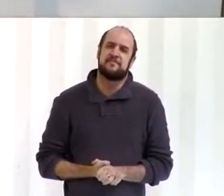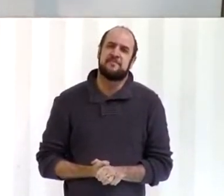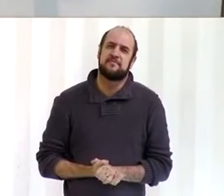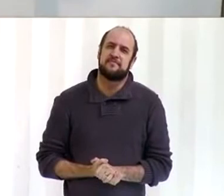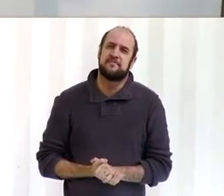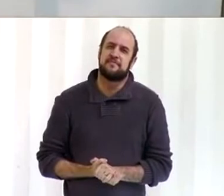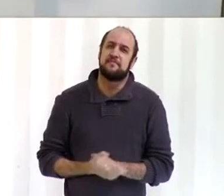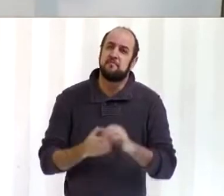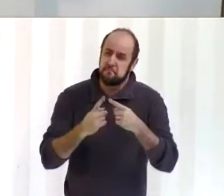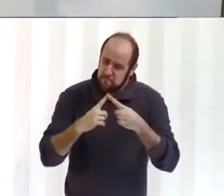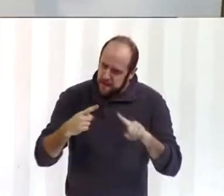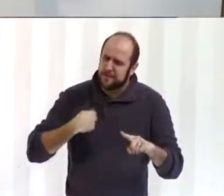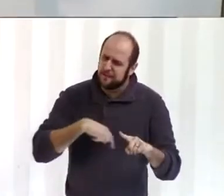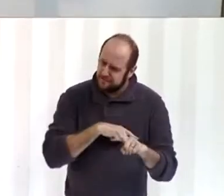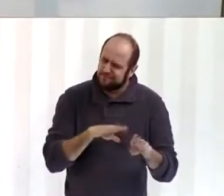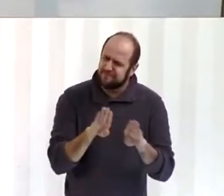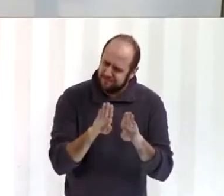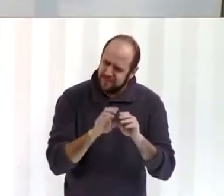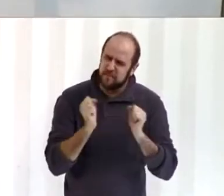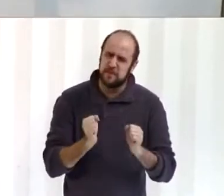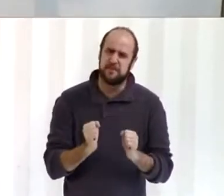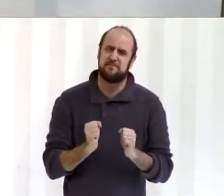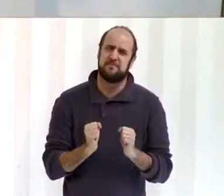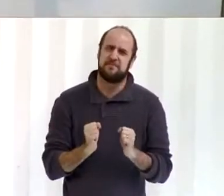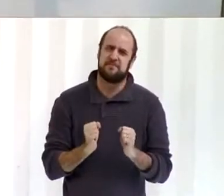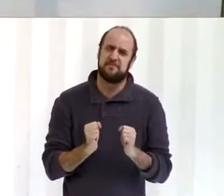Acontece que nós temos um Eliseu.